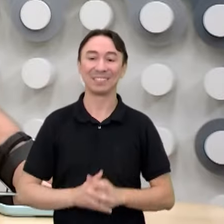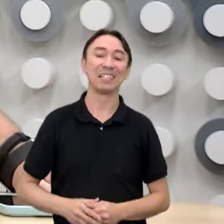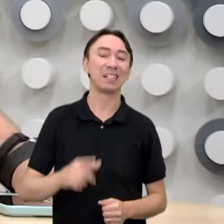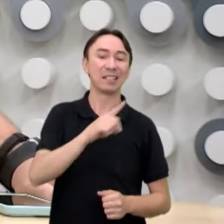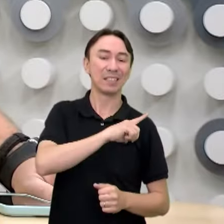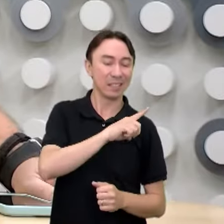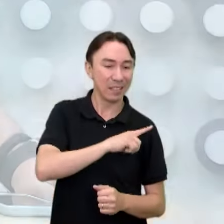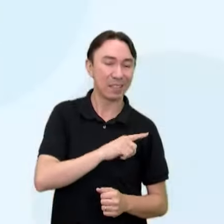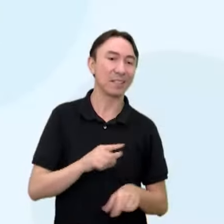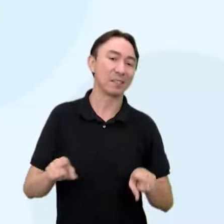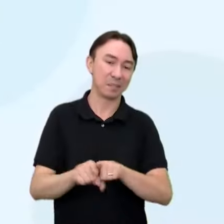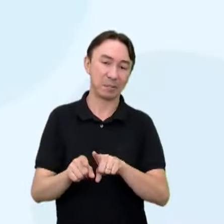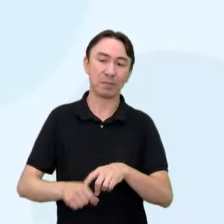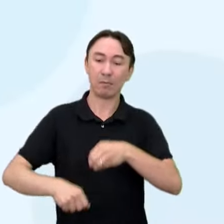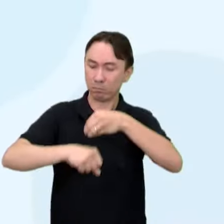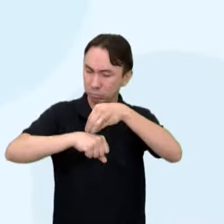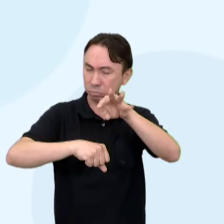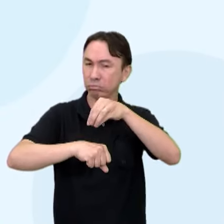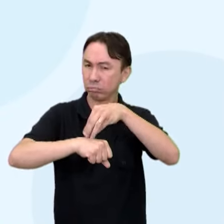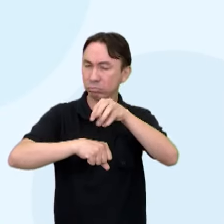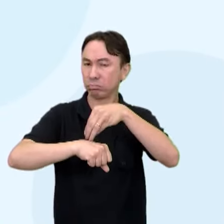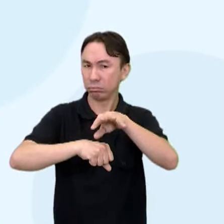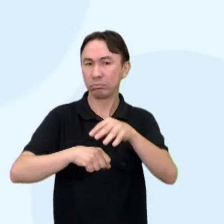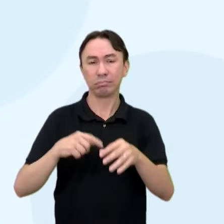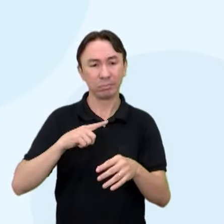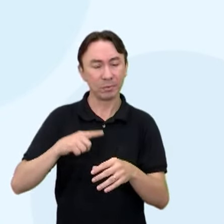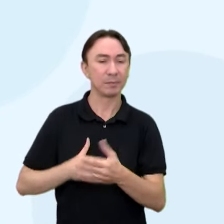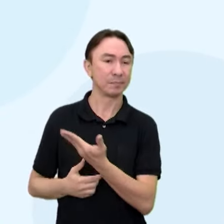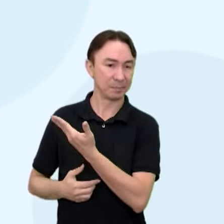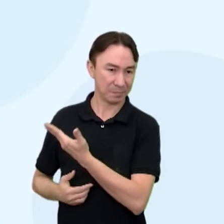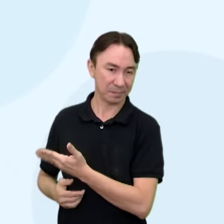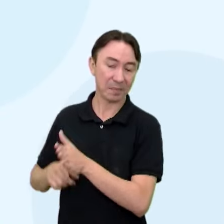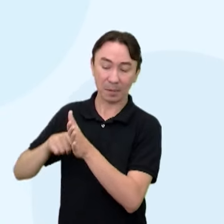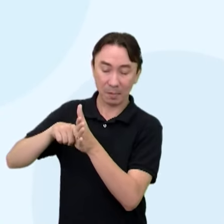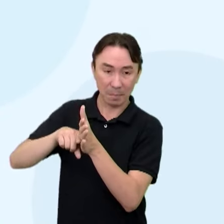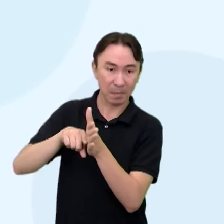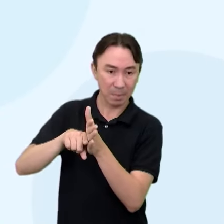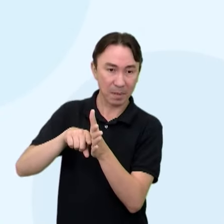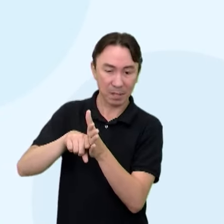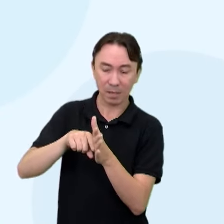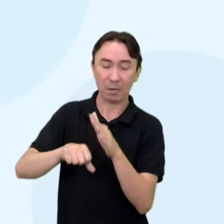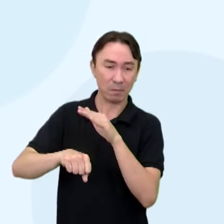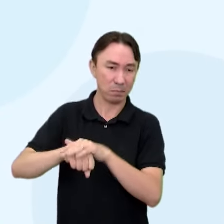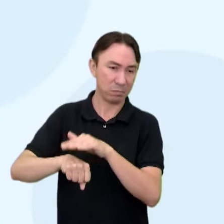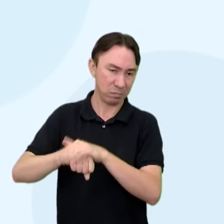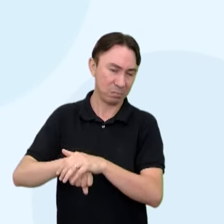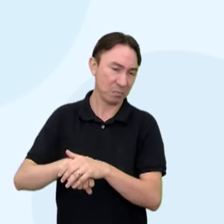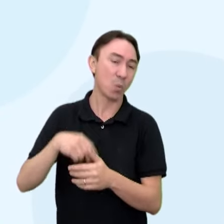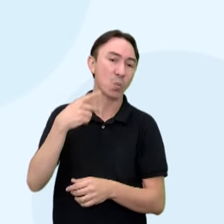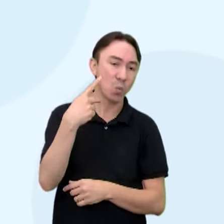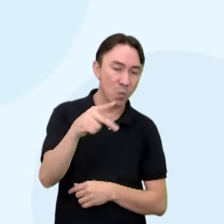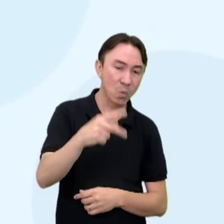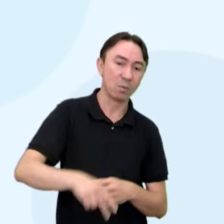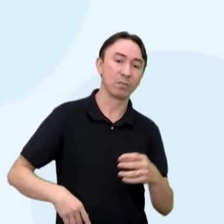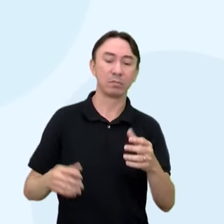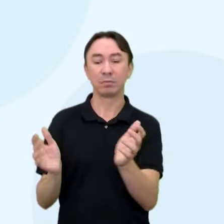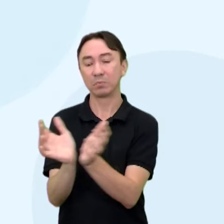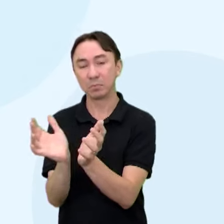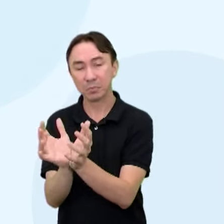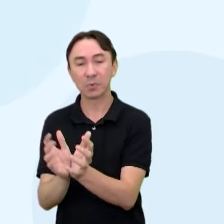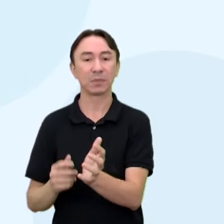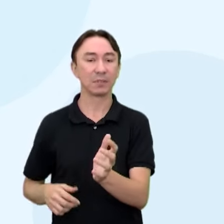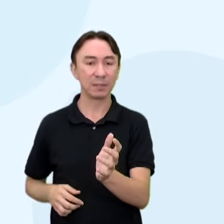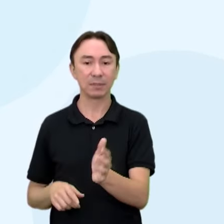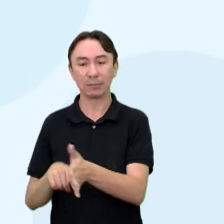orientações para o aluno, tá? Então tem aí, ó, pesquisa. Sugerimos que os estudantes em grupos realizem uma atividade com o